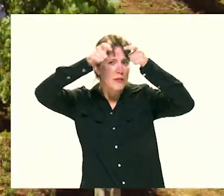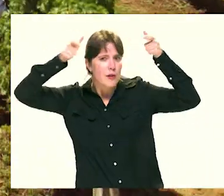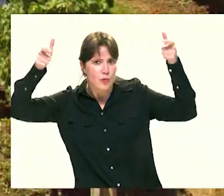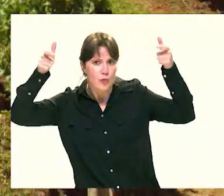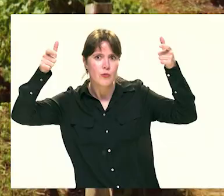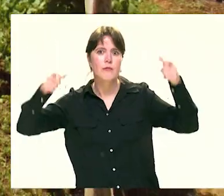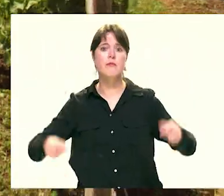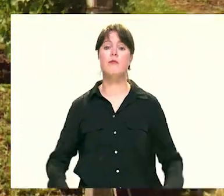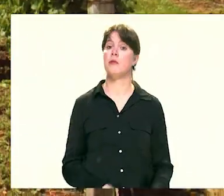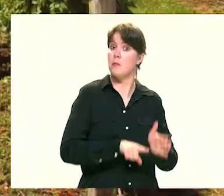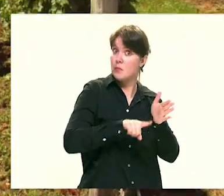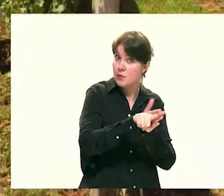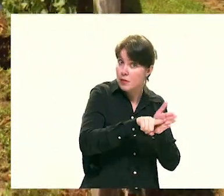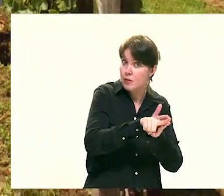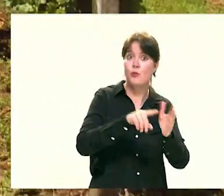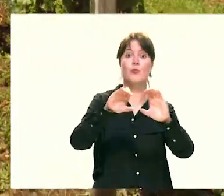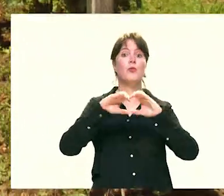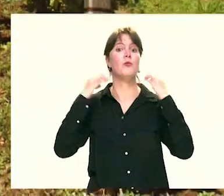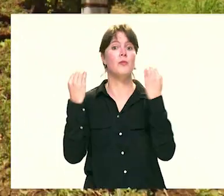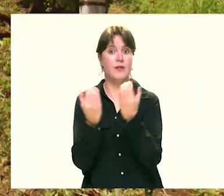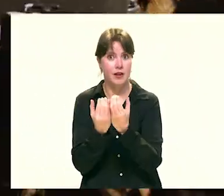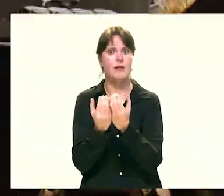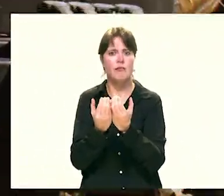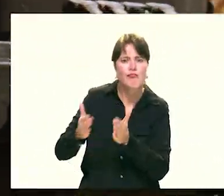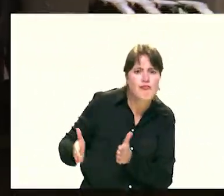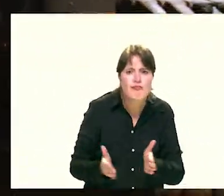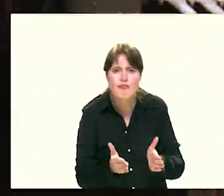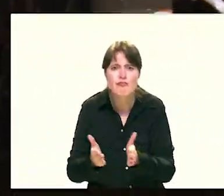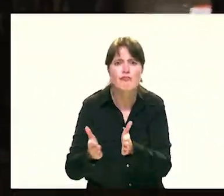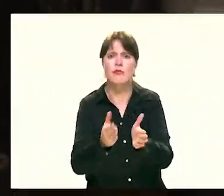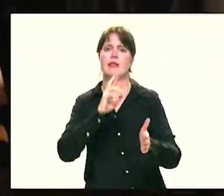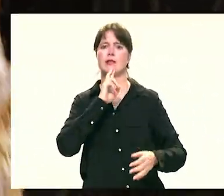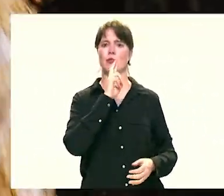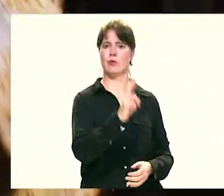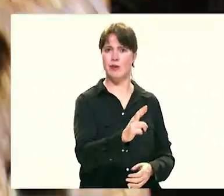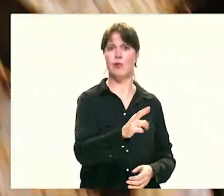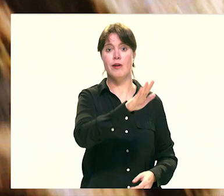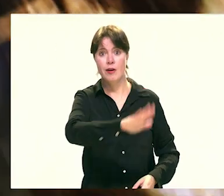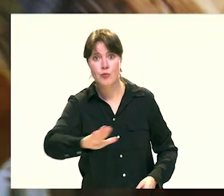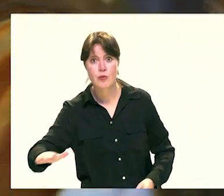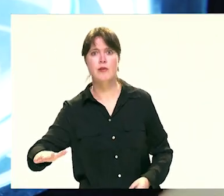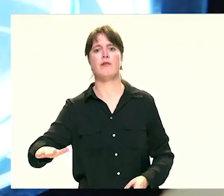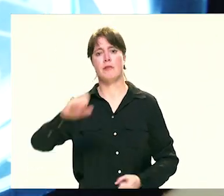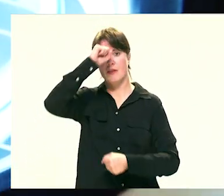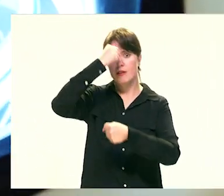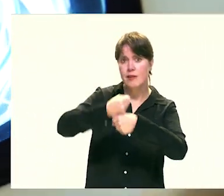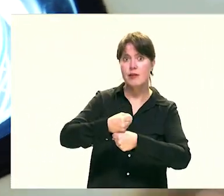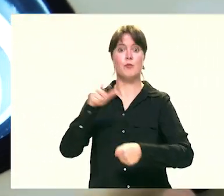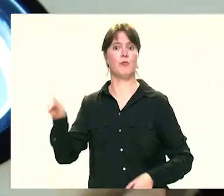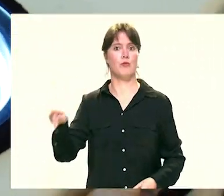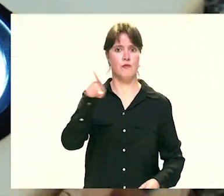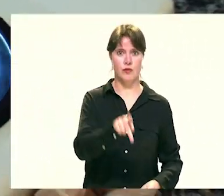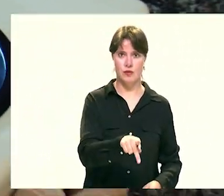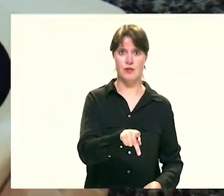à comunidade. Esse é o caminho de muitos resultados que os alunos, técnicos e professores se dedicam ao longo